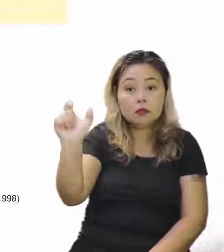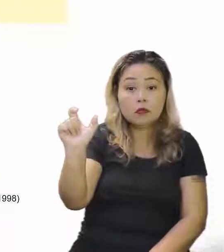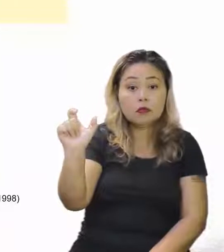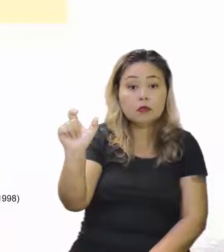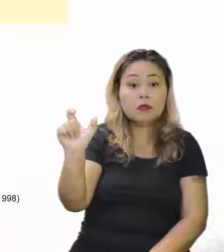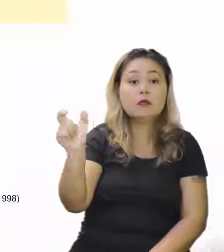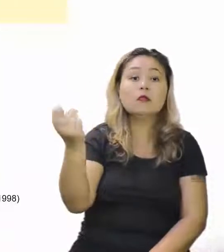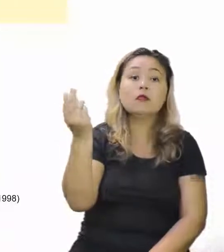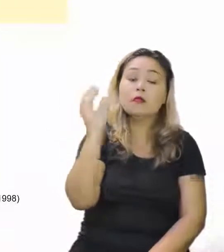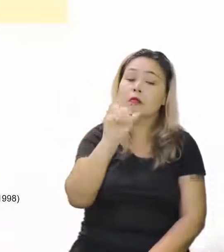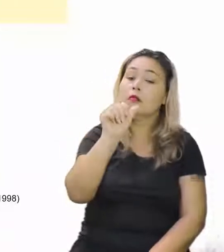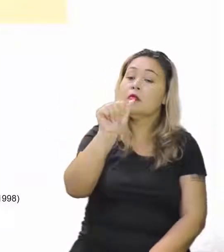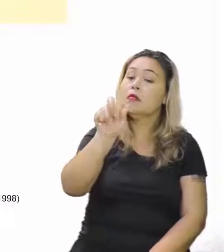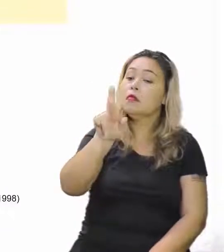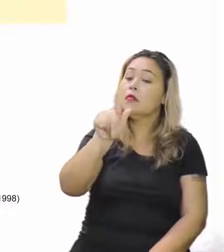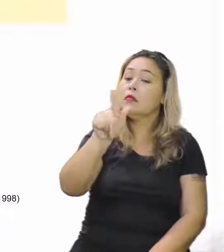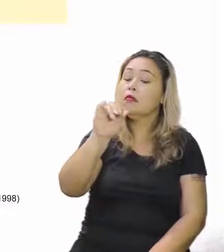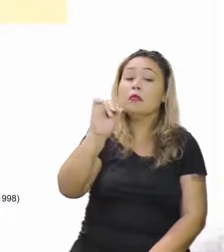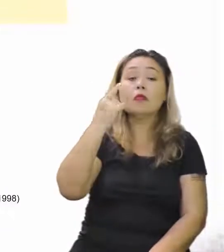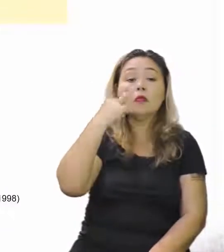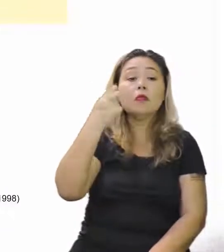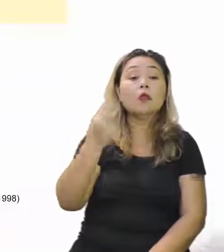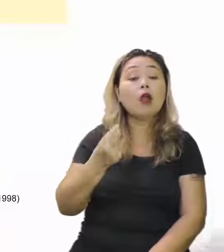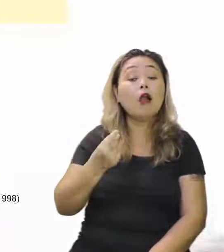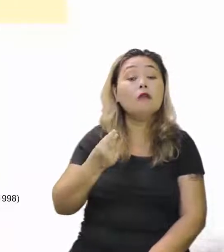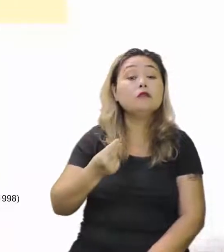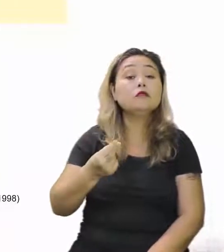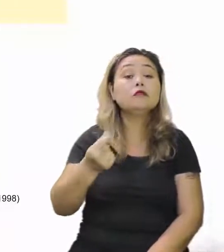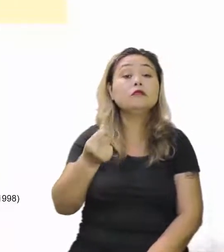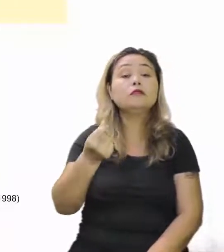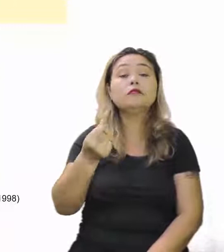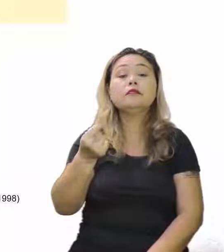Chamado de quê? Arigós. Fugiram de quê?